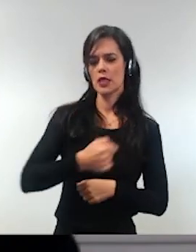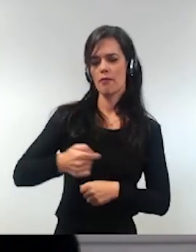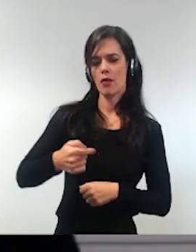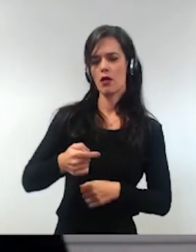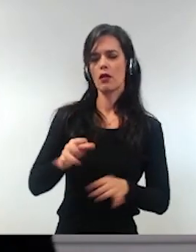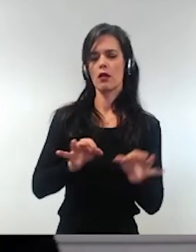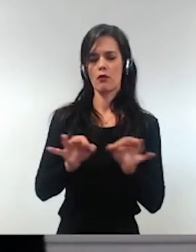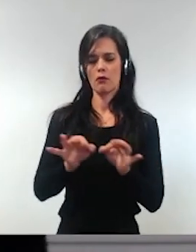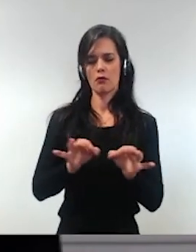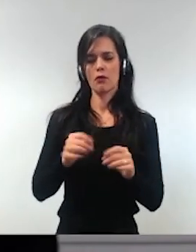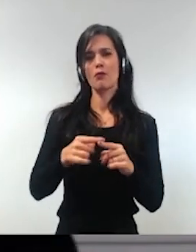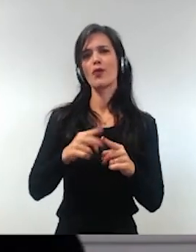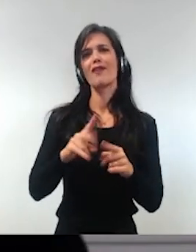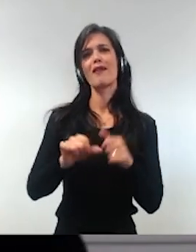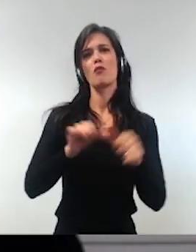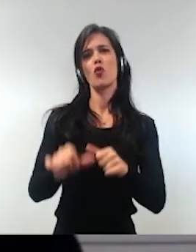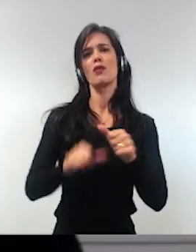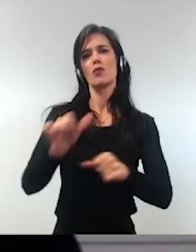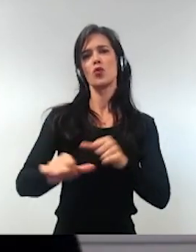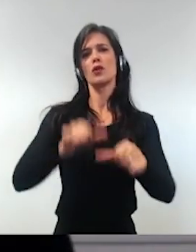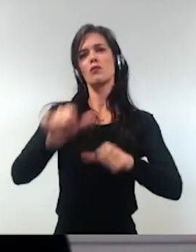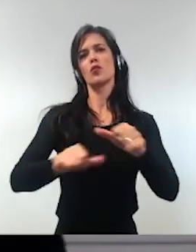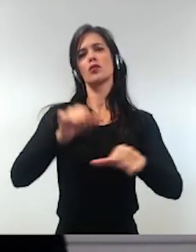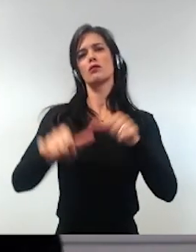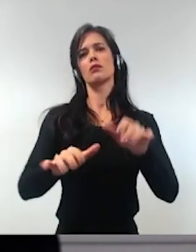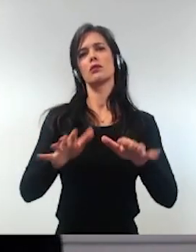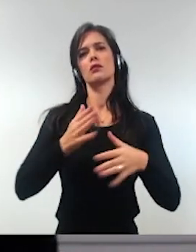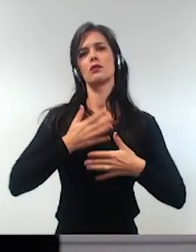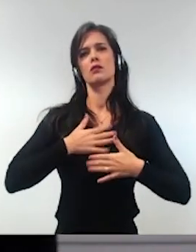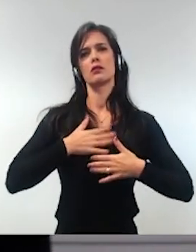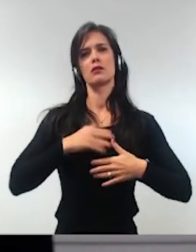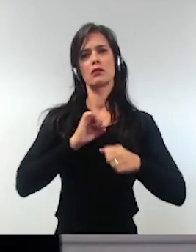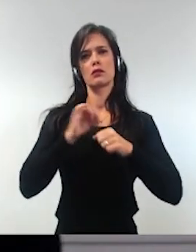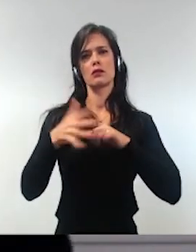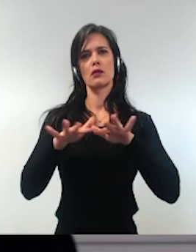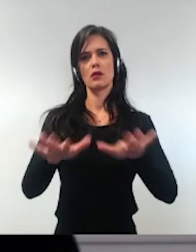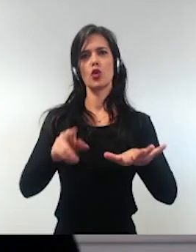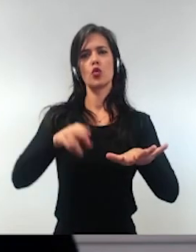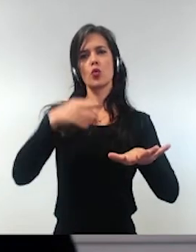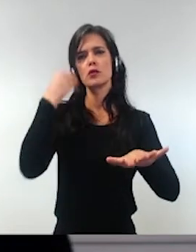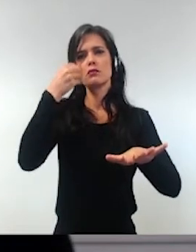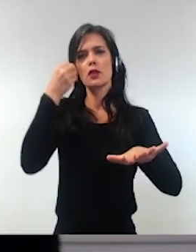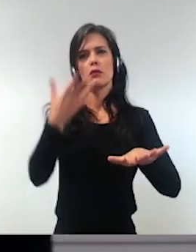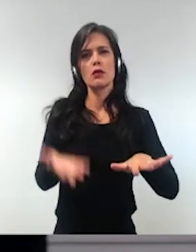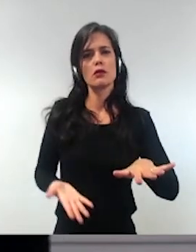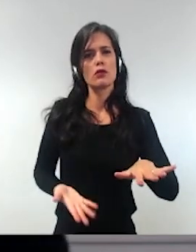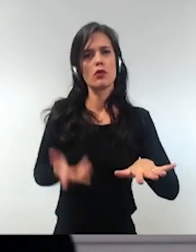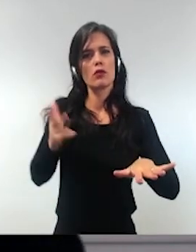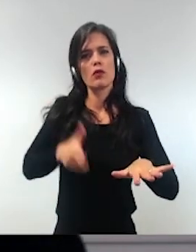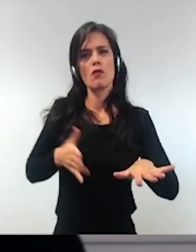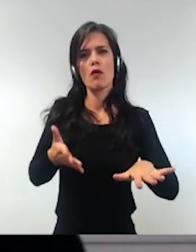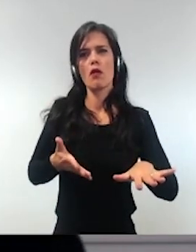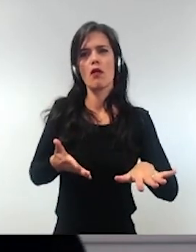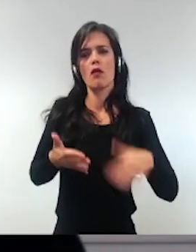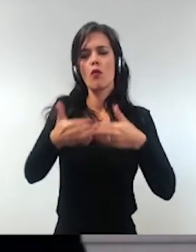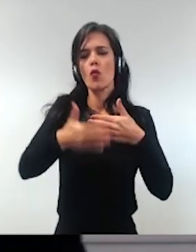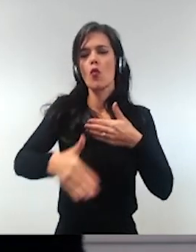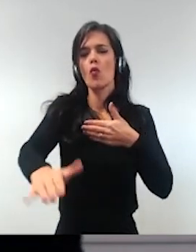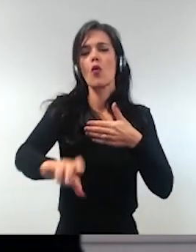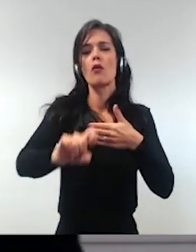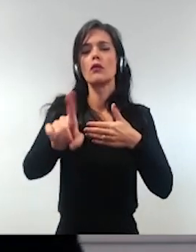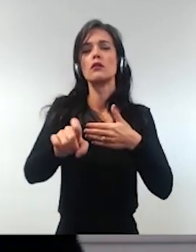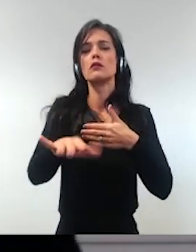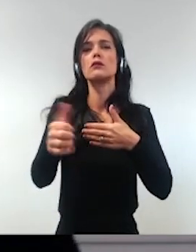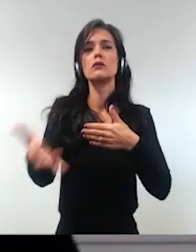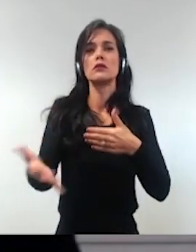A mutação é muito rápida. Isso é uma pandemia que ninguém nunca experimentou. A gente não sabe até quando isso vai. Então, vejam,